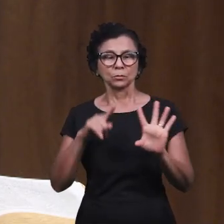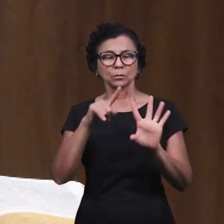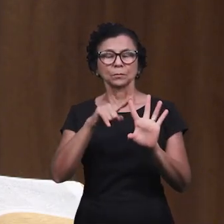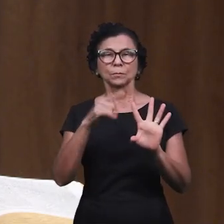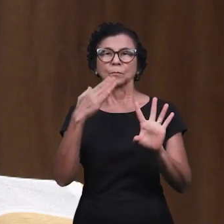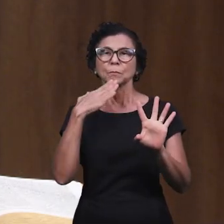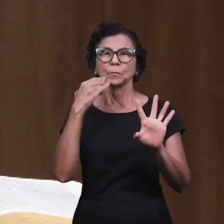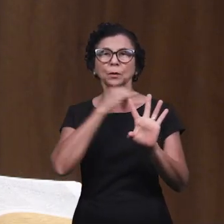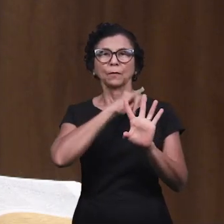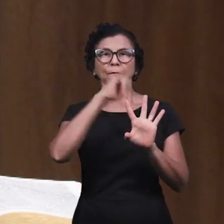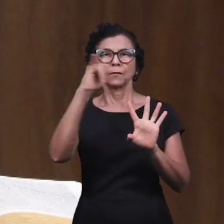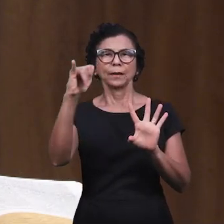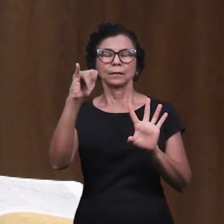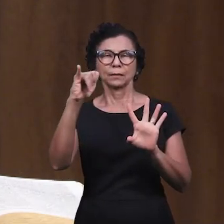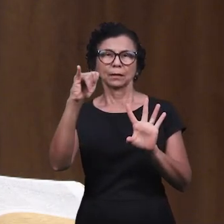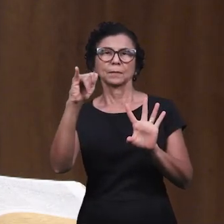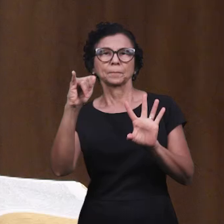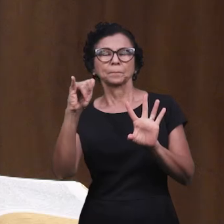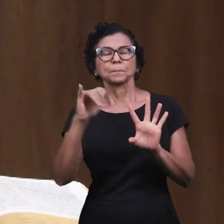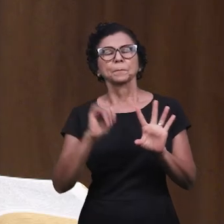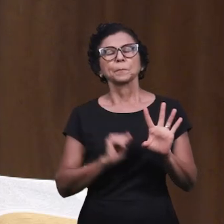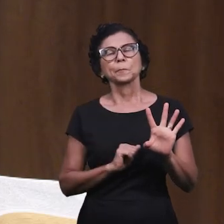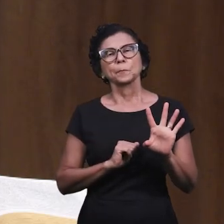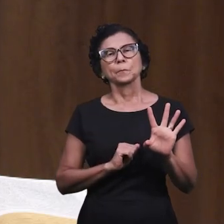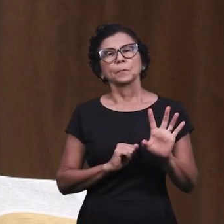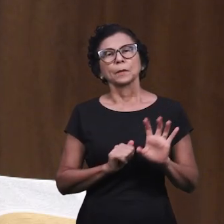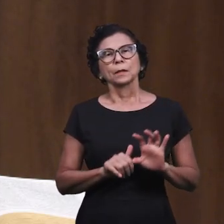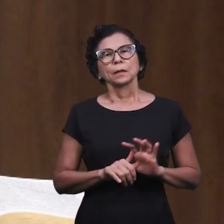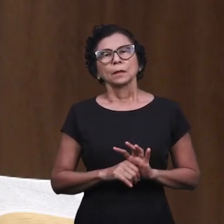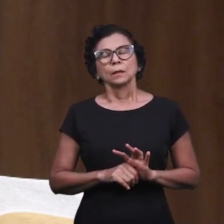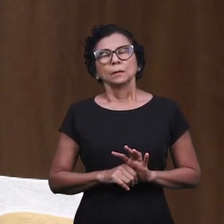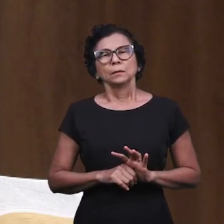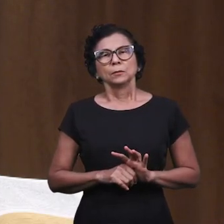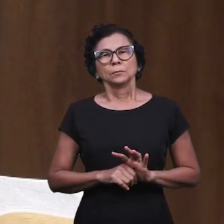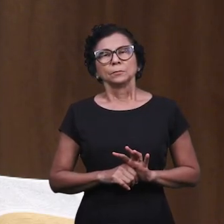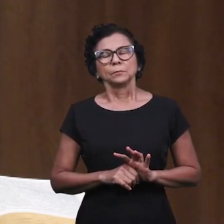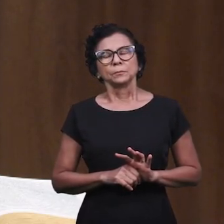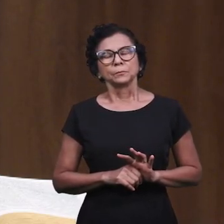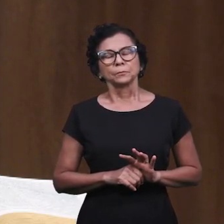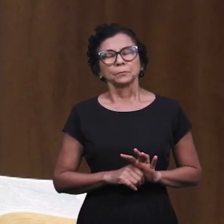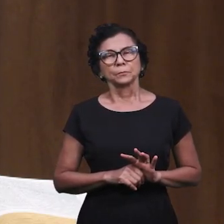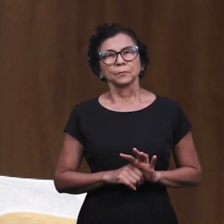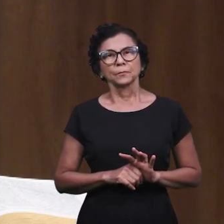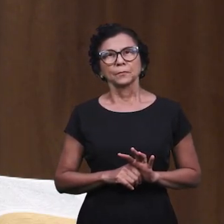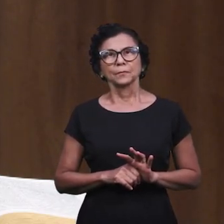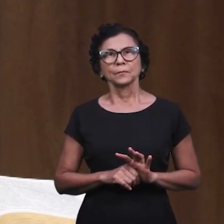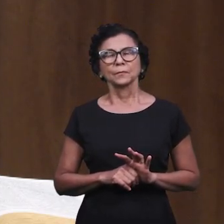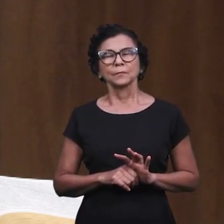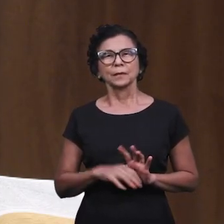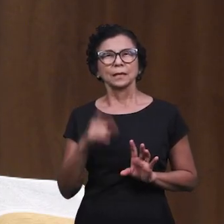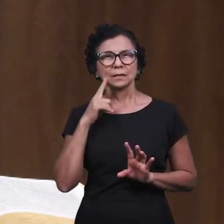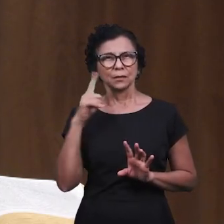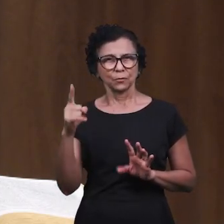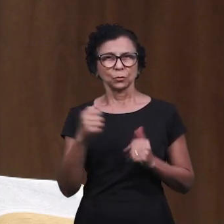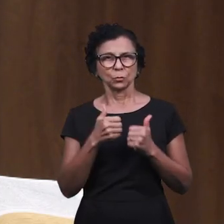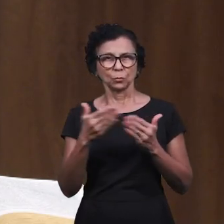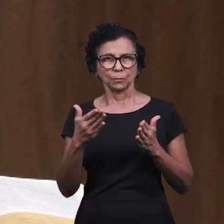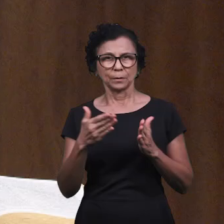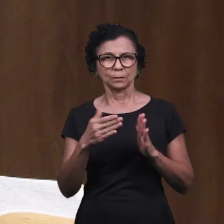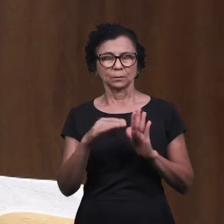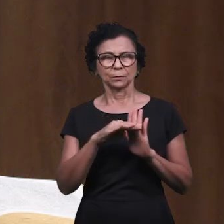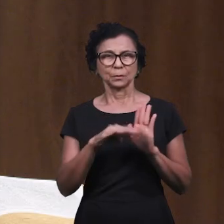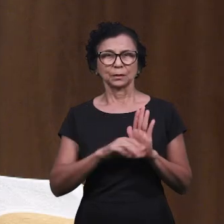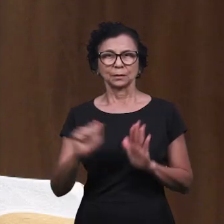profeta. E como nós vimos lá na abertura da nossa vinheta, tem uma mão, e aquela mão